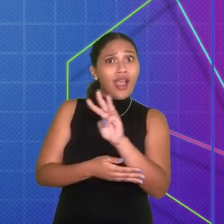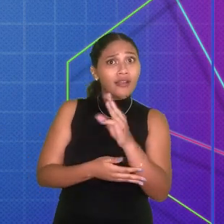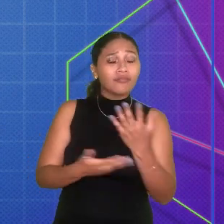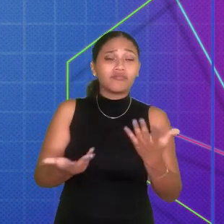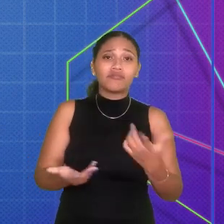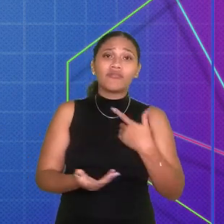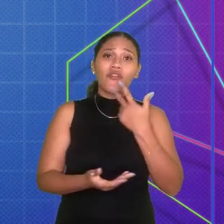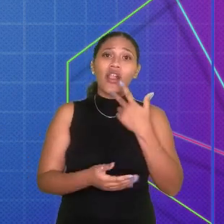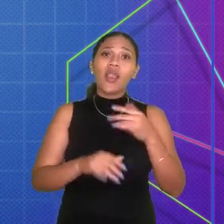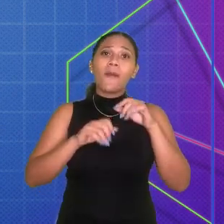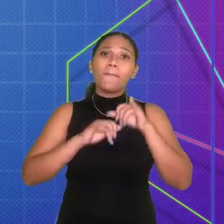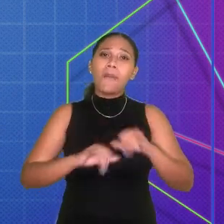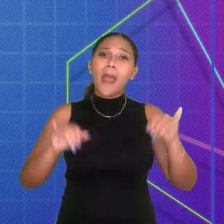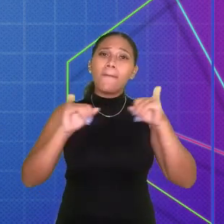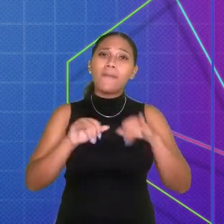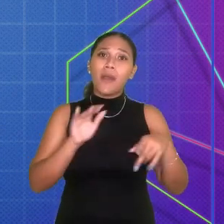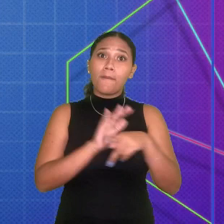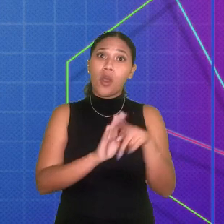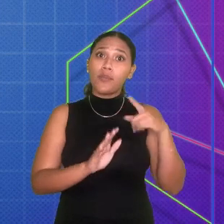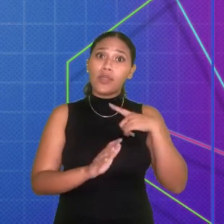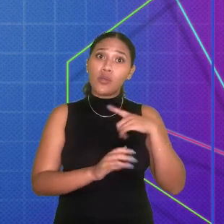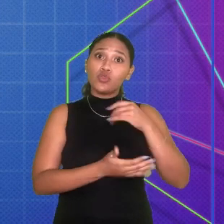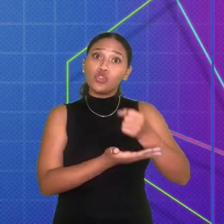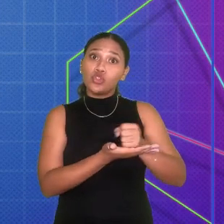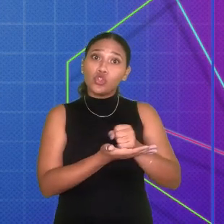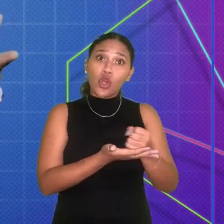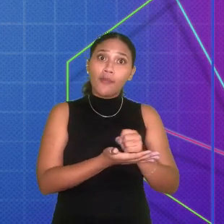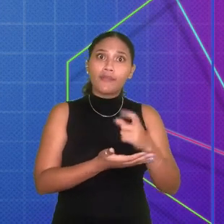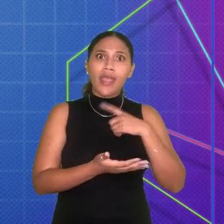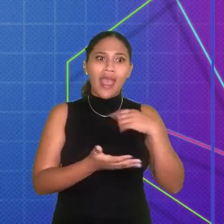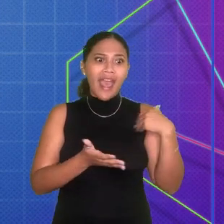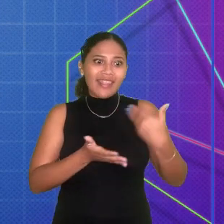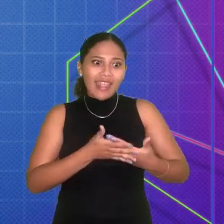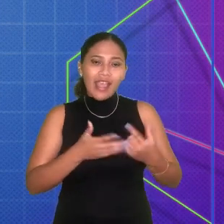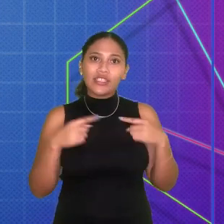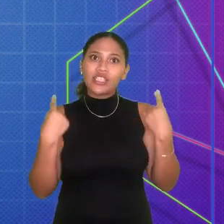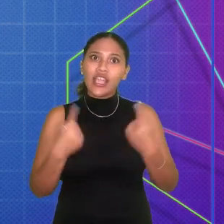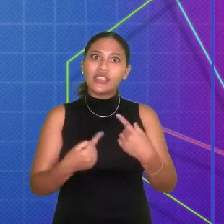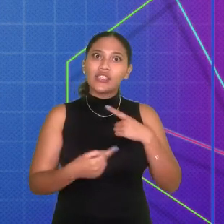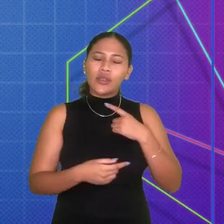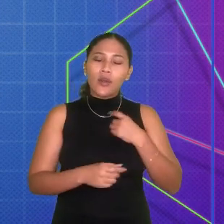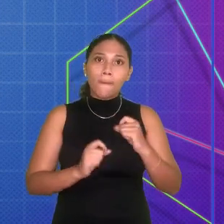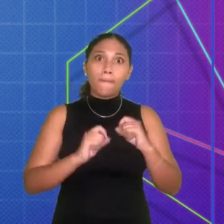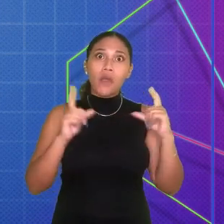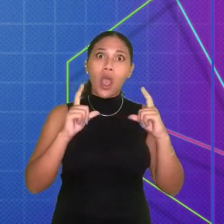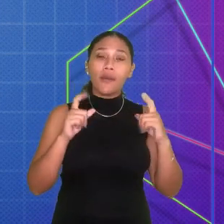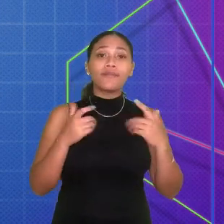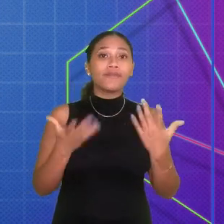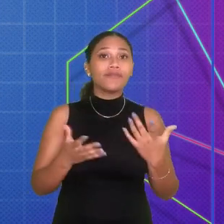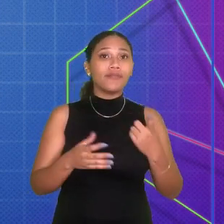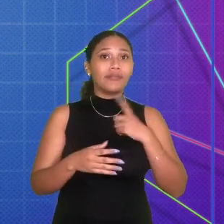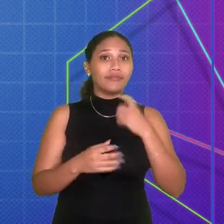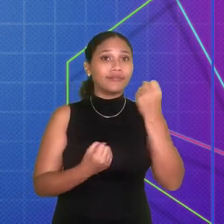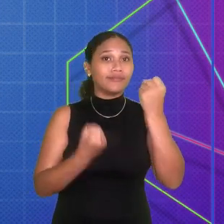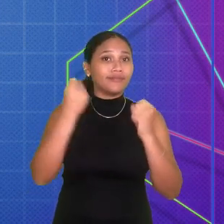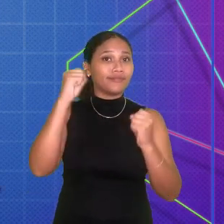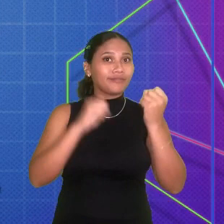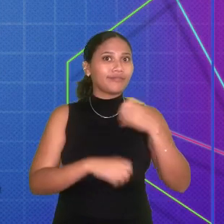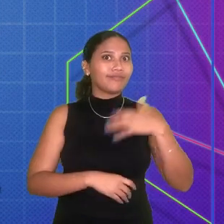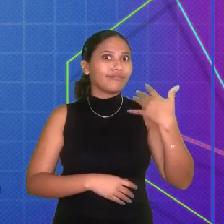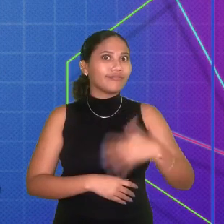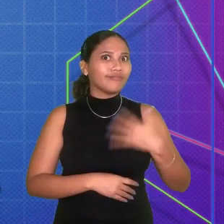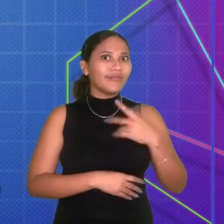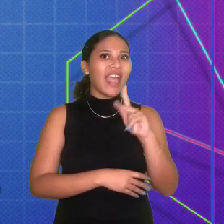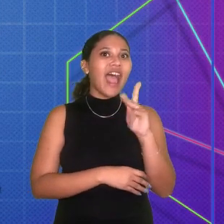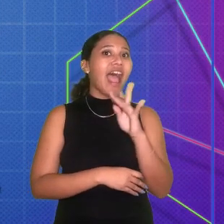do marketing dos jogos. É quando alguém os faz chegar até nós, o público. A indústria dos jogos é uma máquina de fabricar hype. É